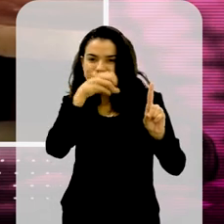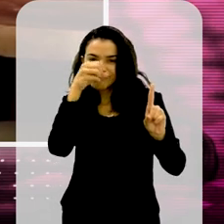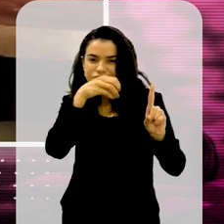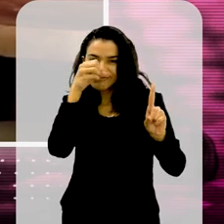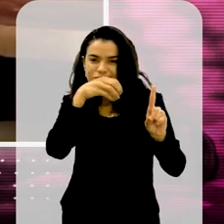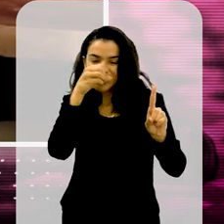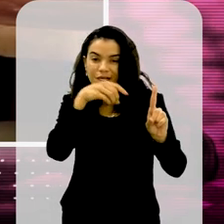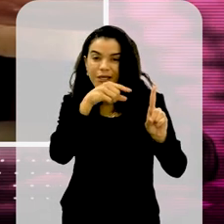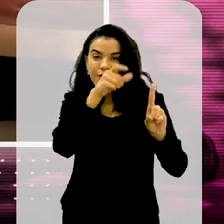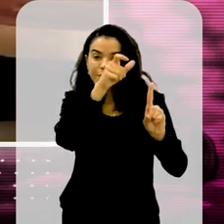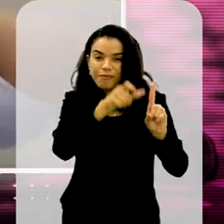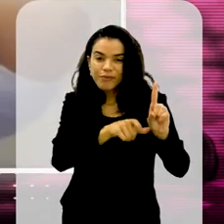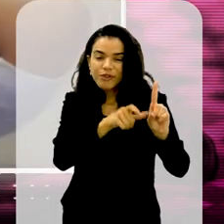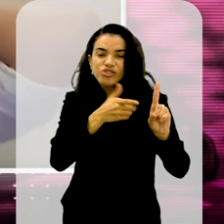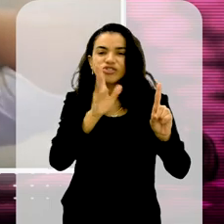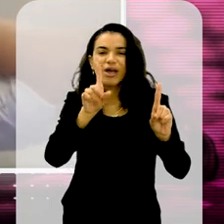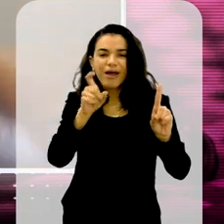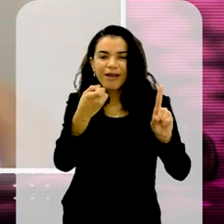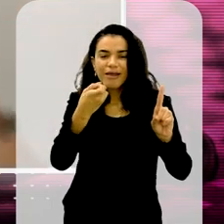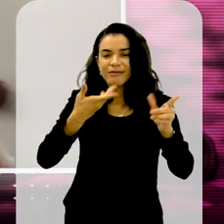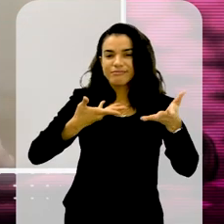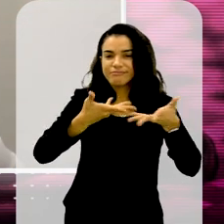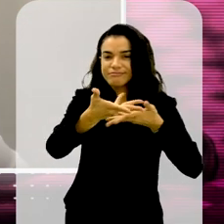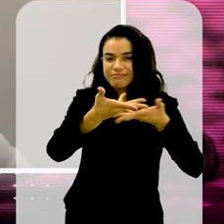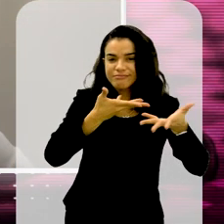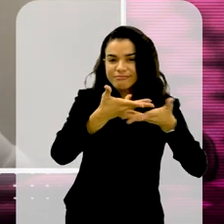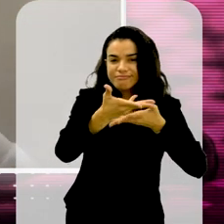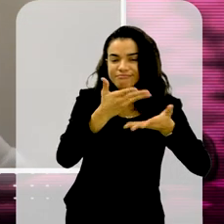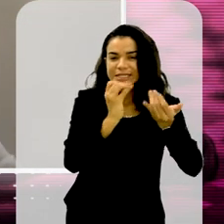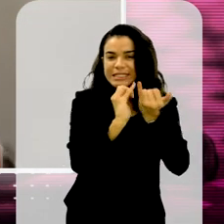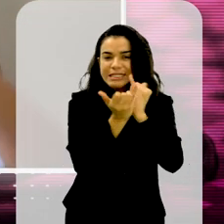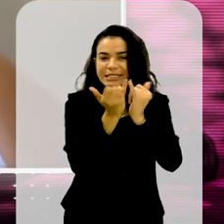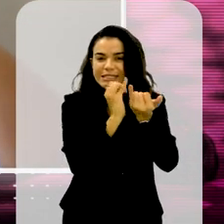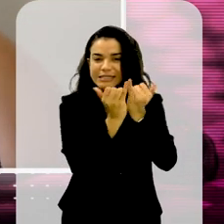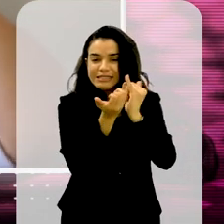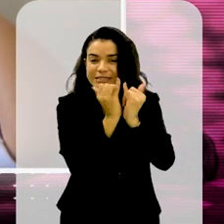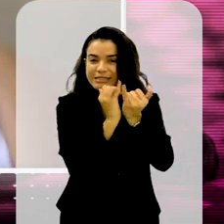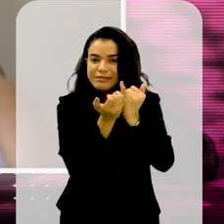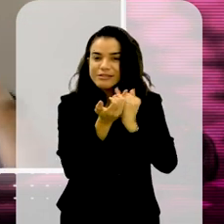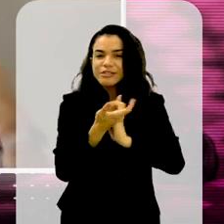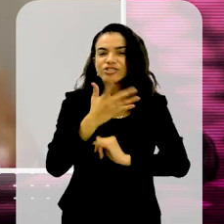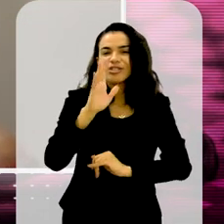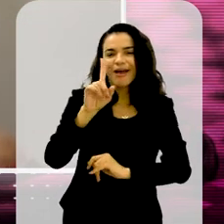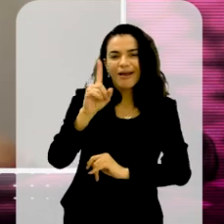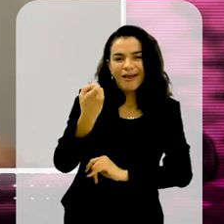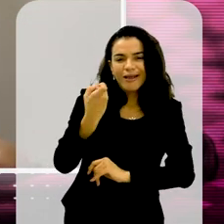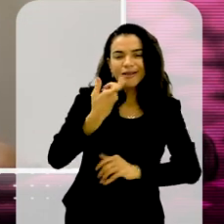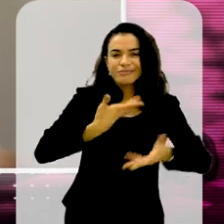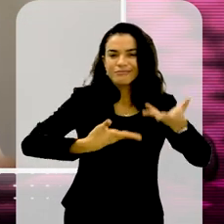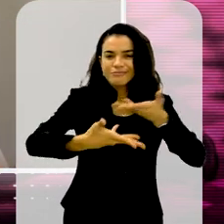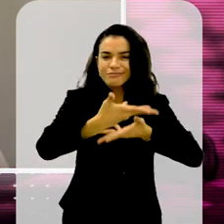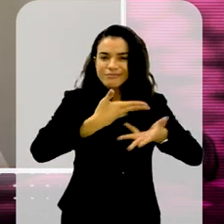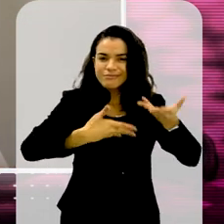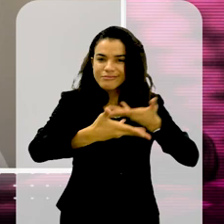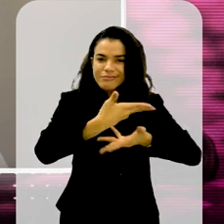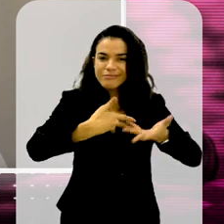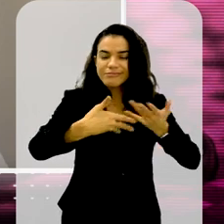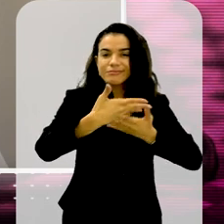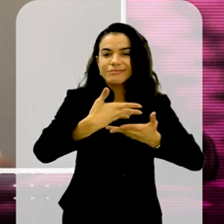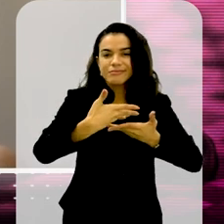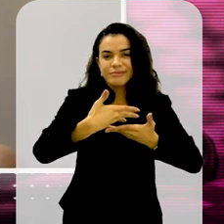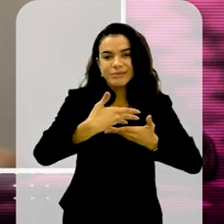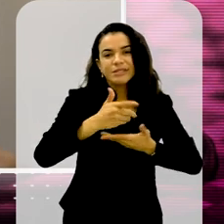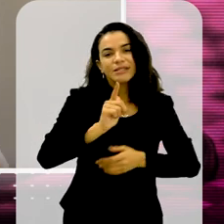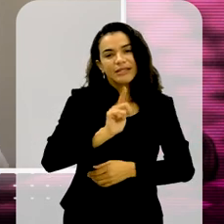agressores e já tiveram uma convivência num contexto íntimo, são vítimas que já se relacionaram com